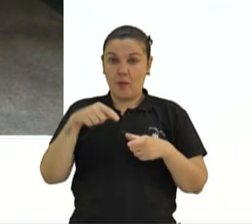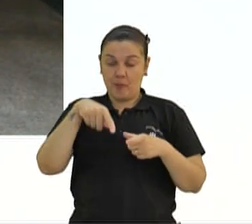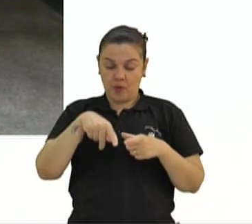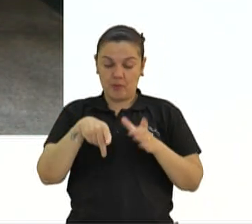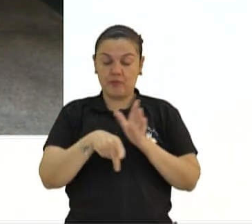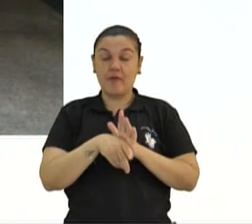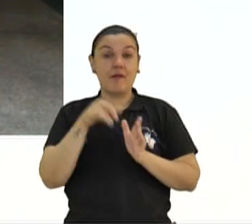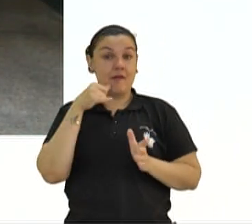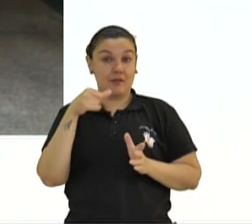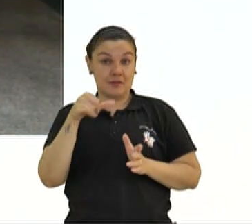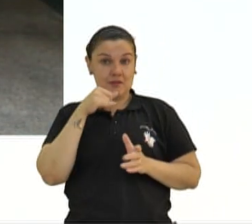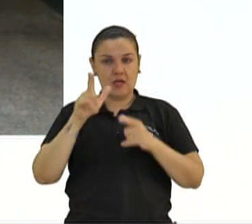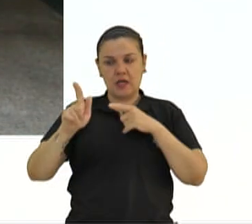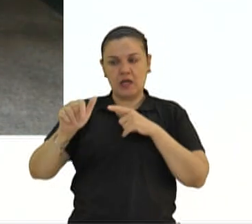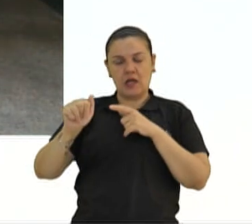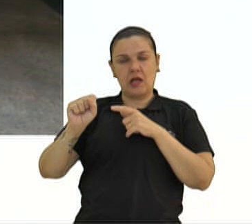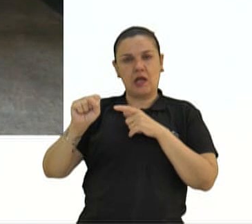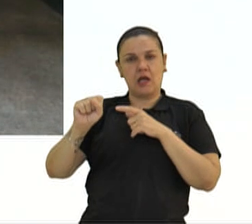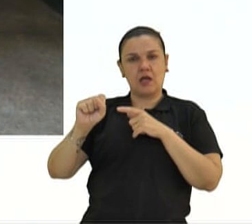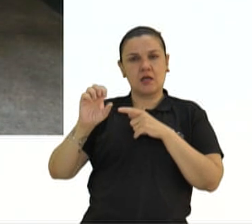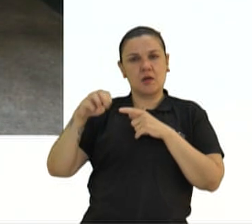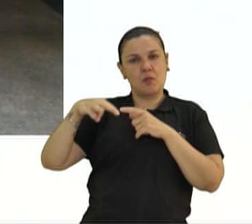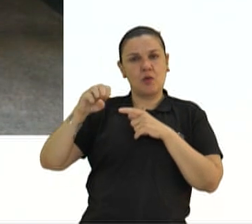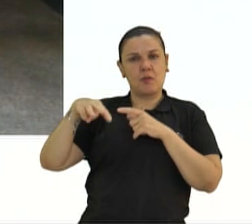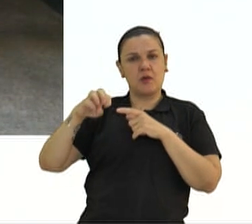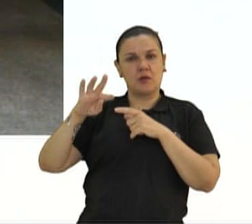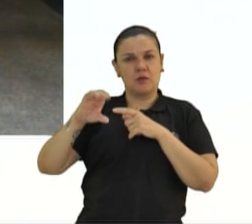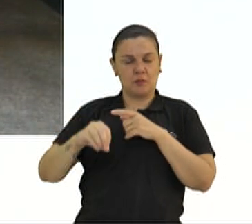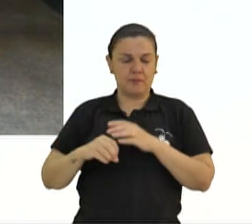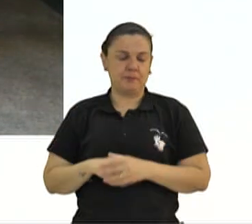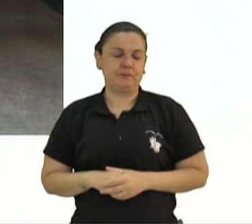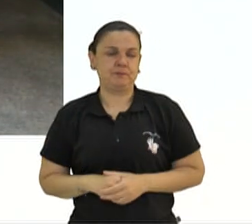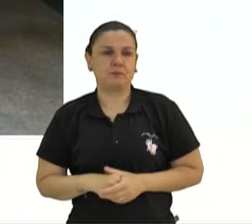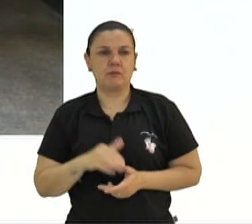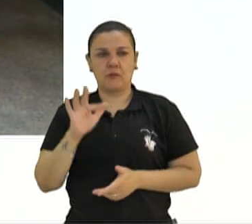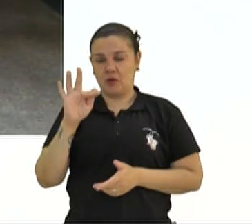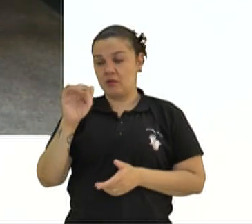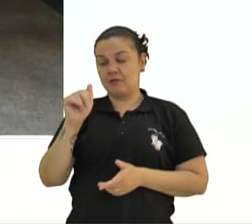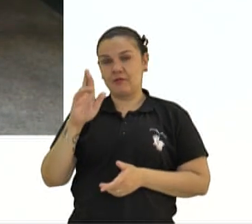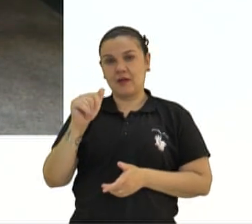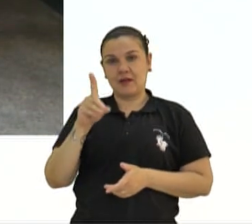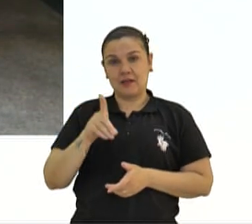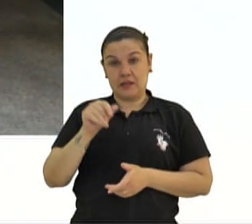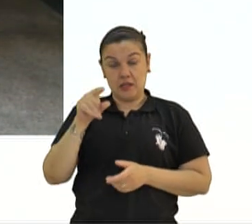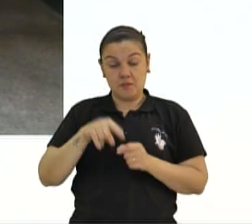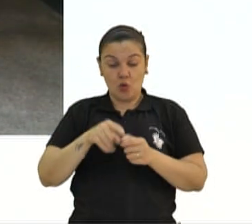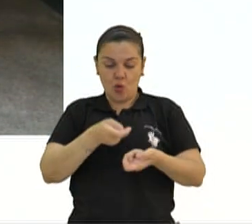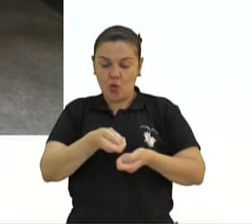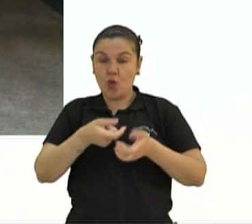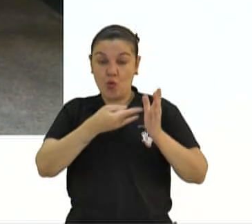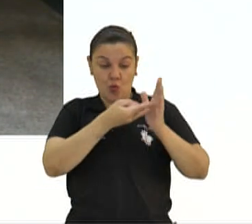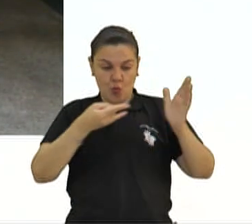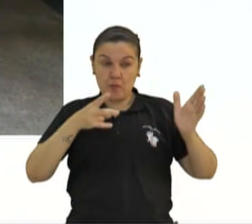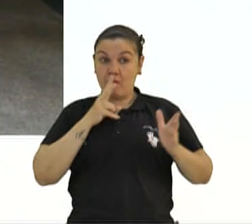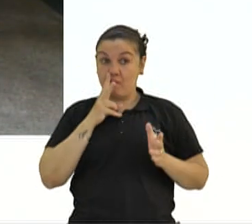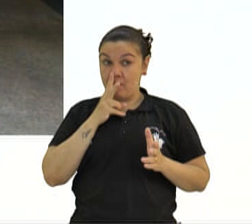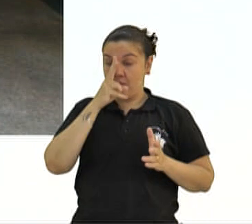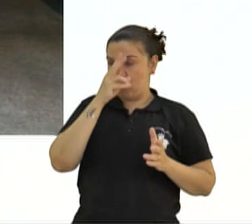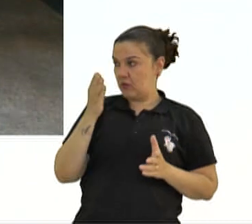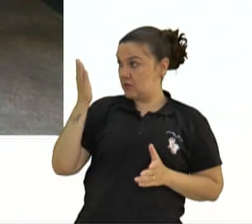medir eletricidade. Perfeito. O Faraday fez isso e aproximou um ímã muito potente, é o que nós temos